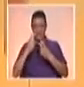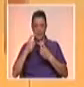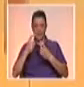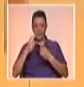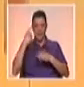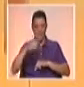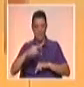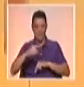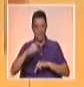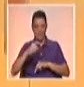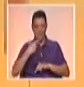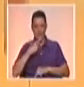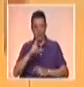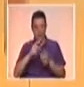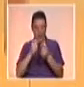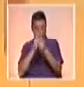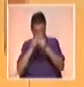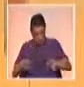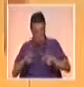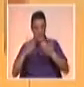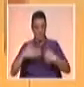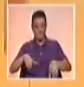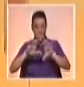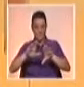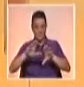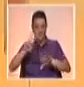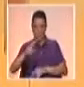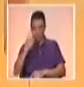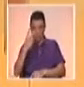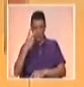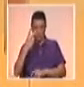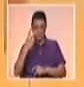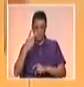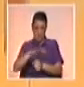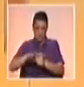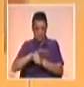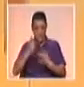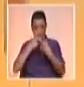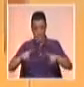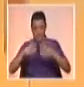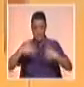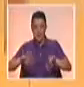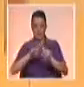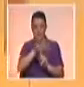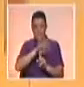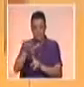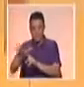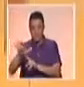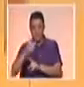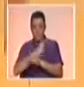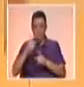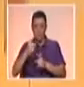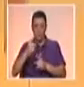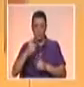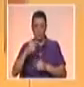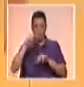mediação da linguagem. São duas entidades distintas, mas elas influenciam-se mutuamente, particularmente quando